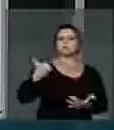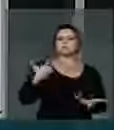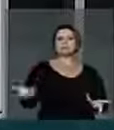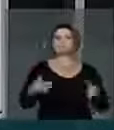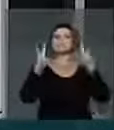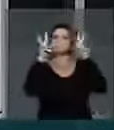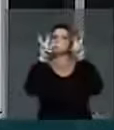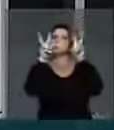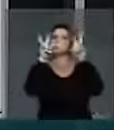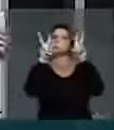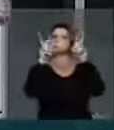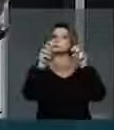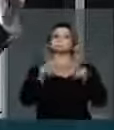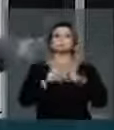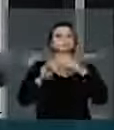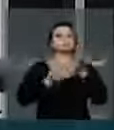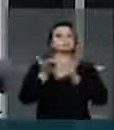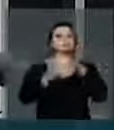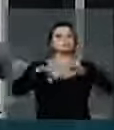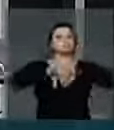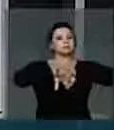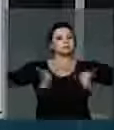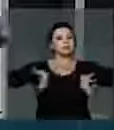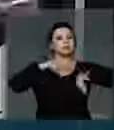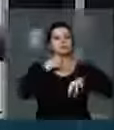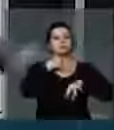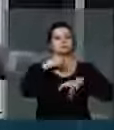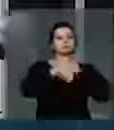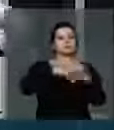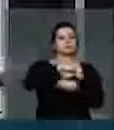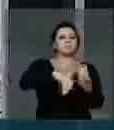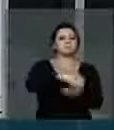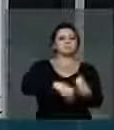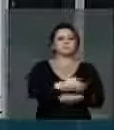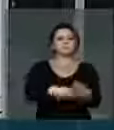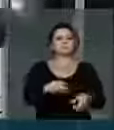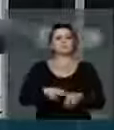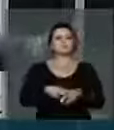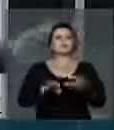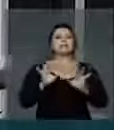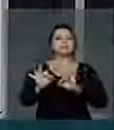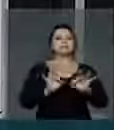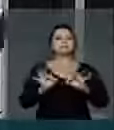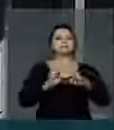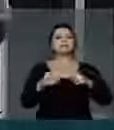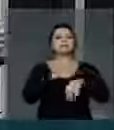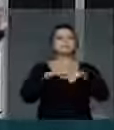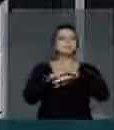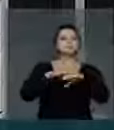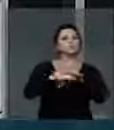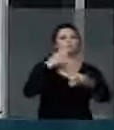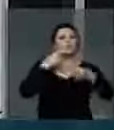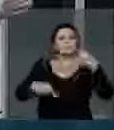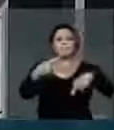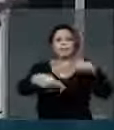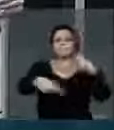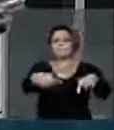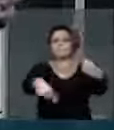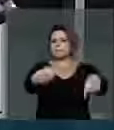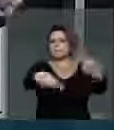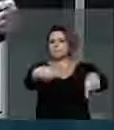matérias que têm que ser tratadas individualmente, e têm que ser tratadas assim, tem que tramitar na casa, tem que